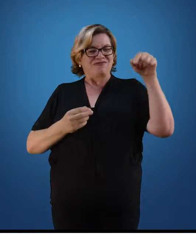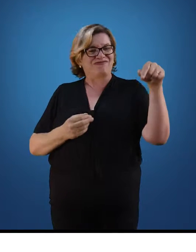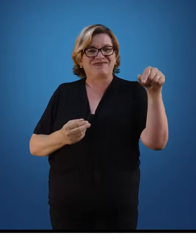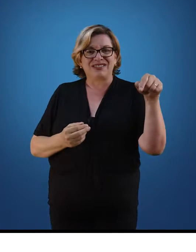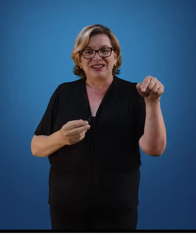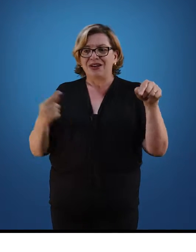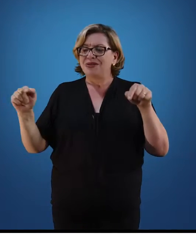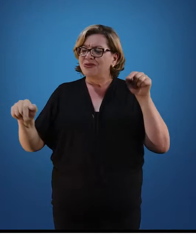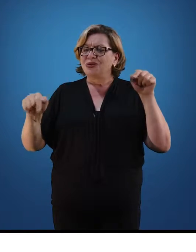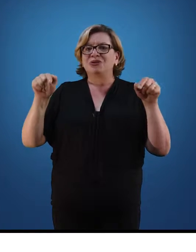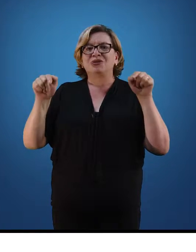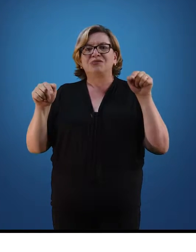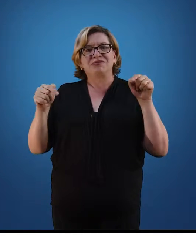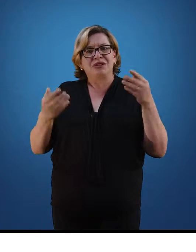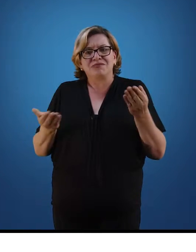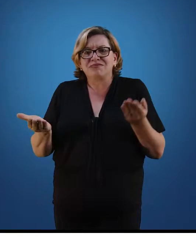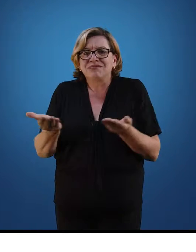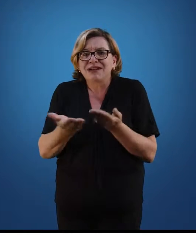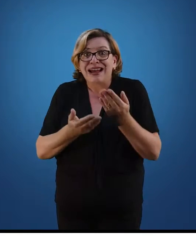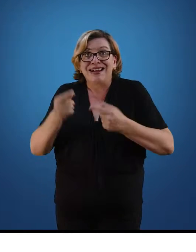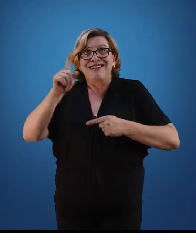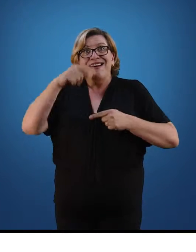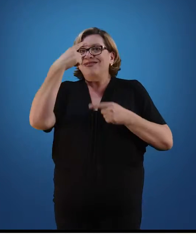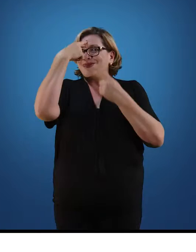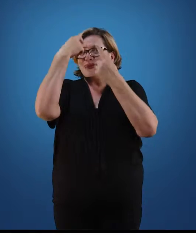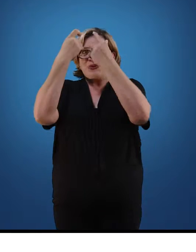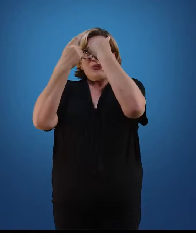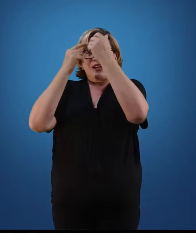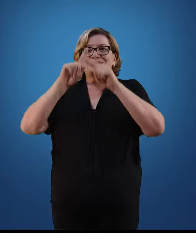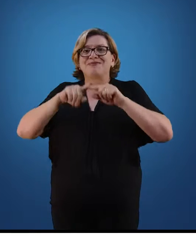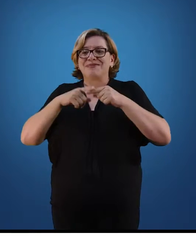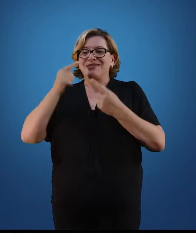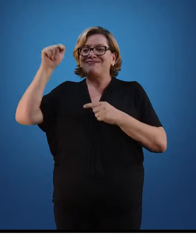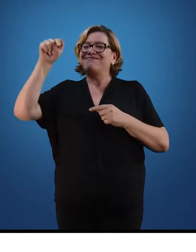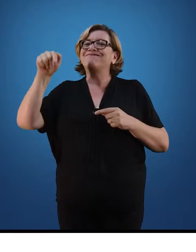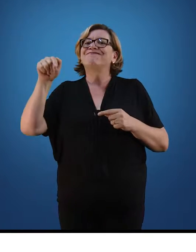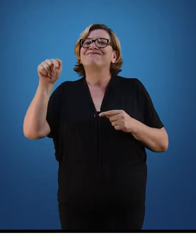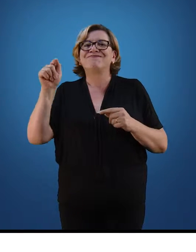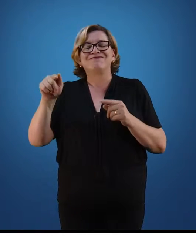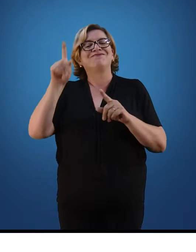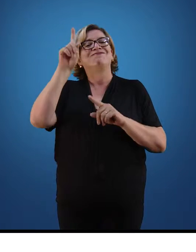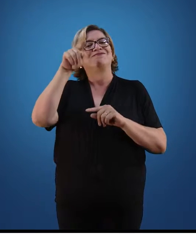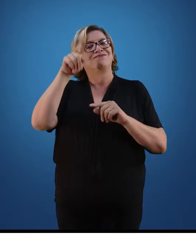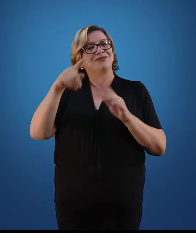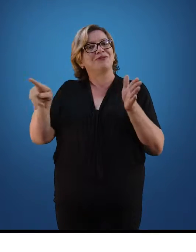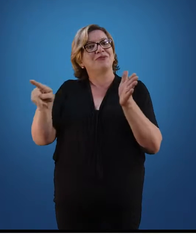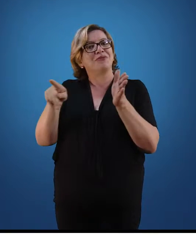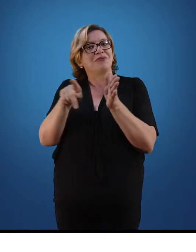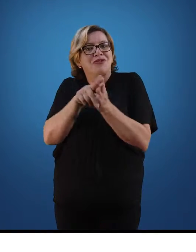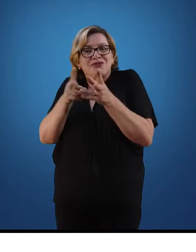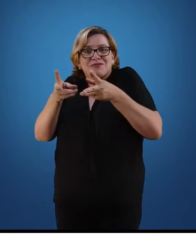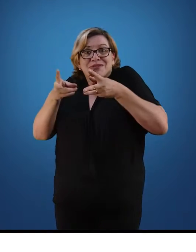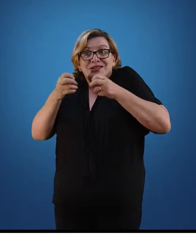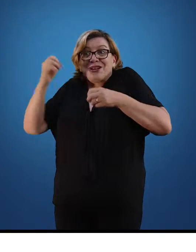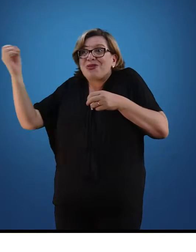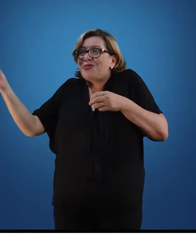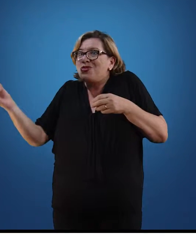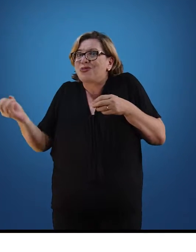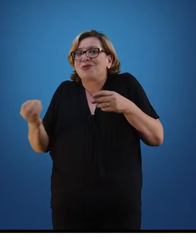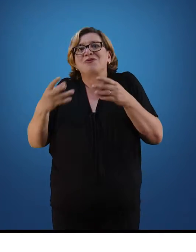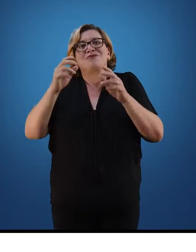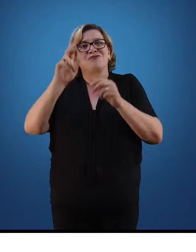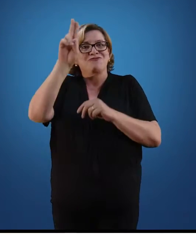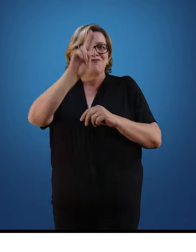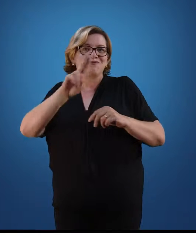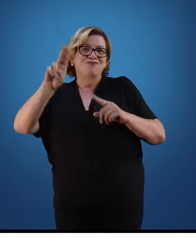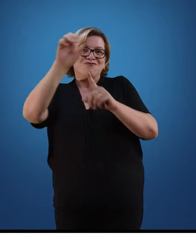e a inovação, elas estão baseadas na criatividade, mas a inovação se refere à obtenção desse algo novo com